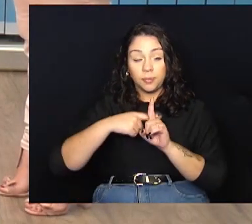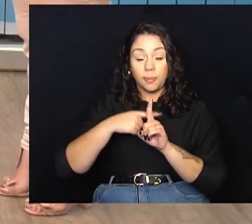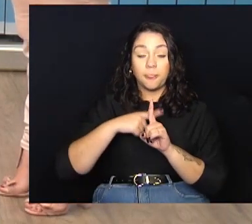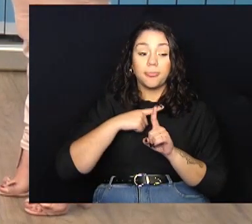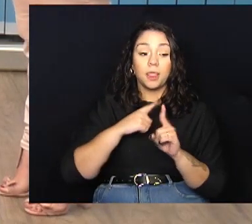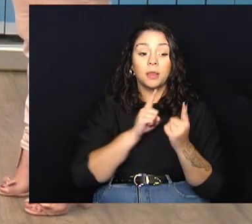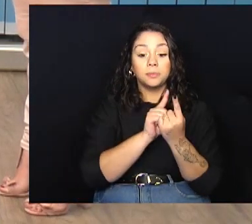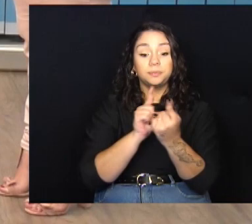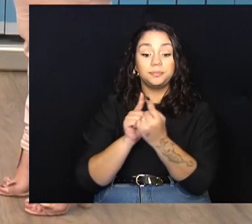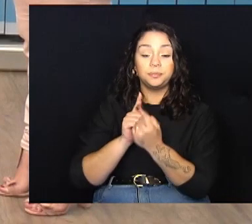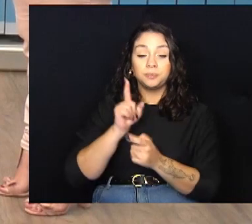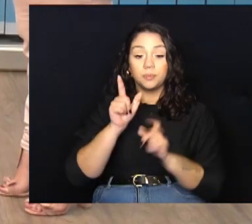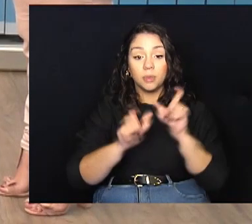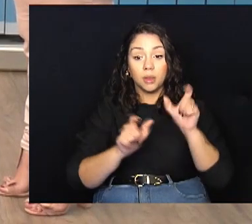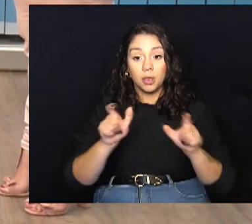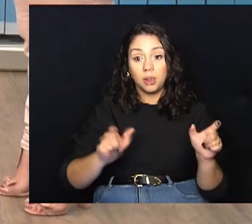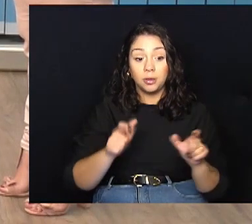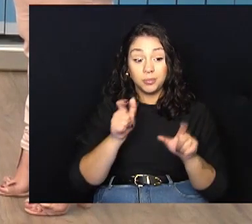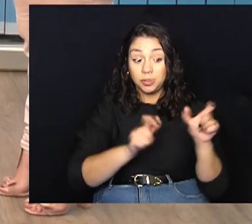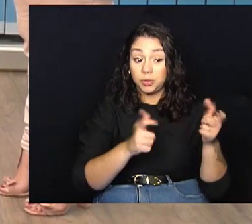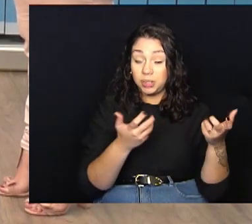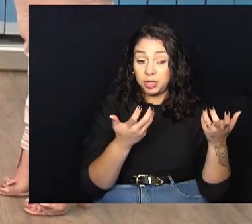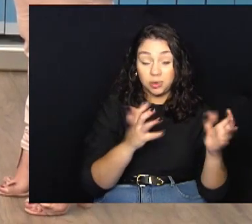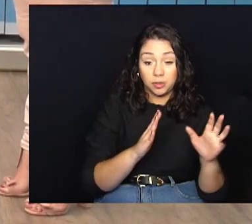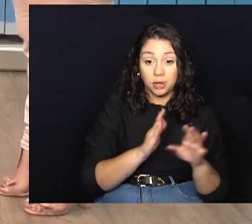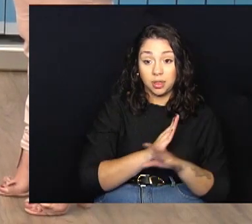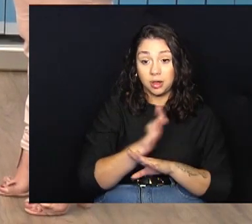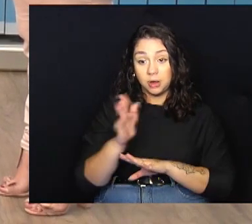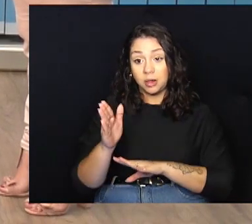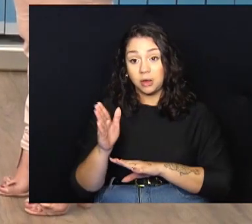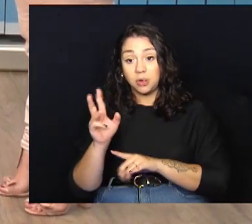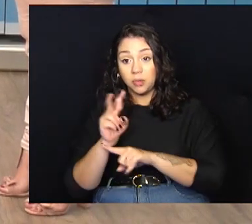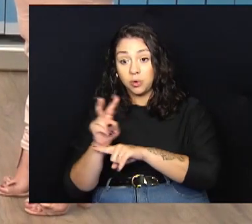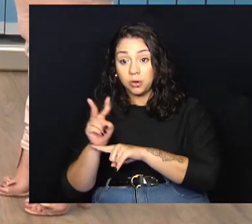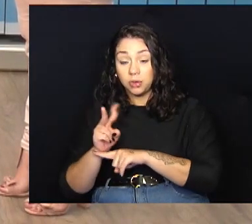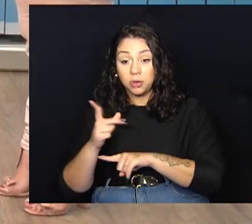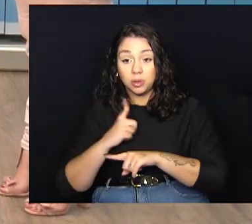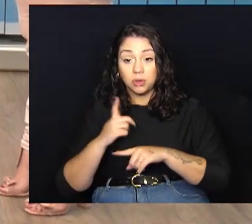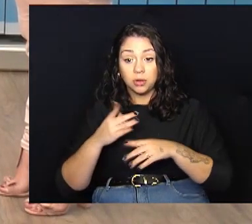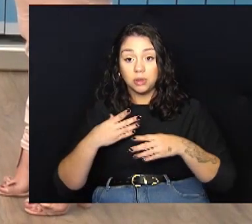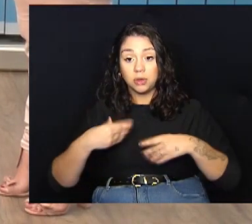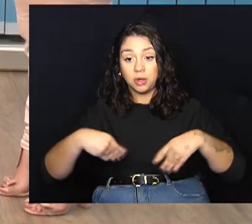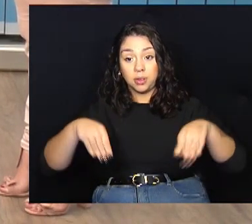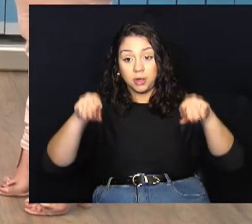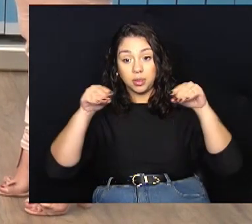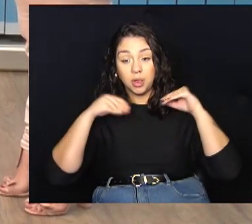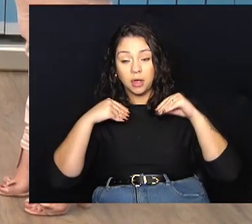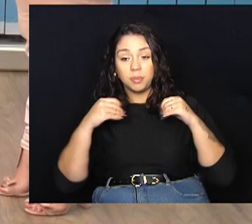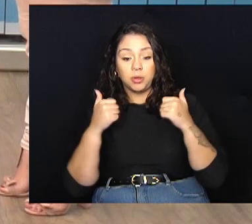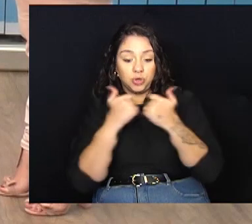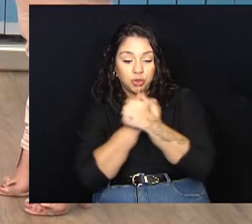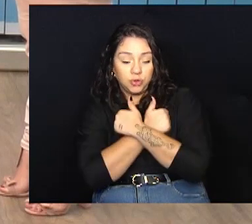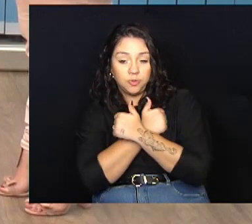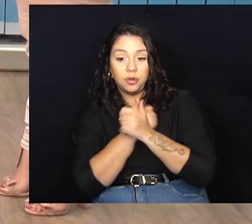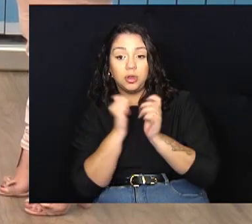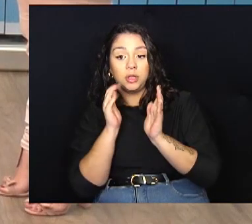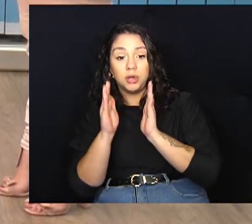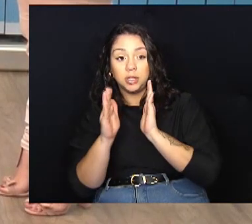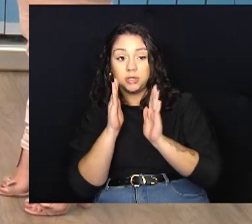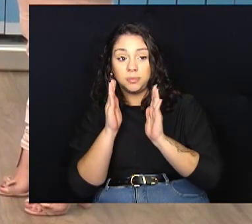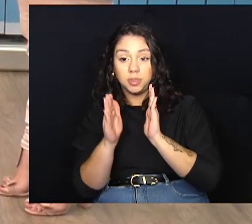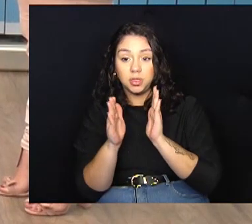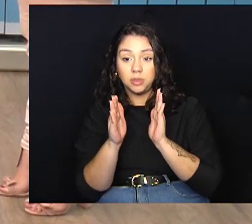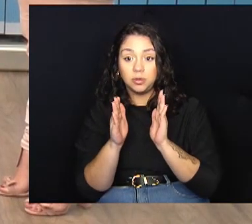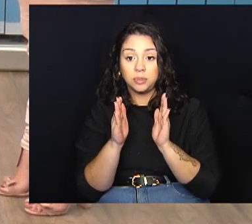pessoal inclusive aqueles que não querem ir para os abrigos recebem aí um reforço de agasalho Neste período de